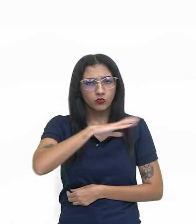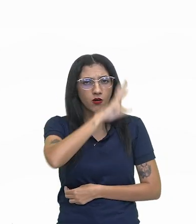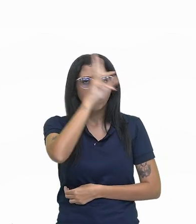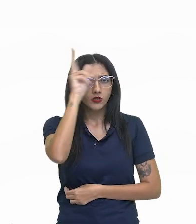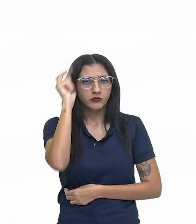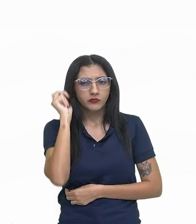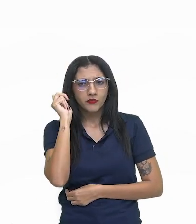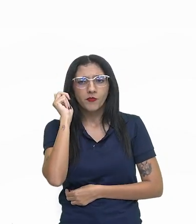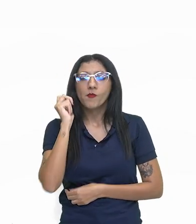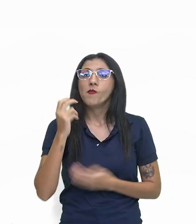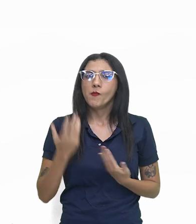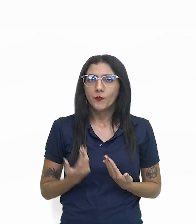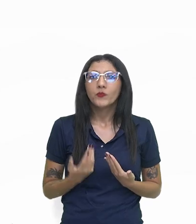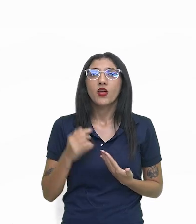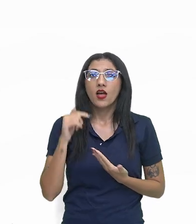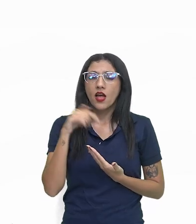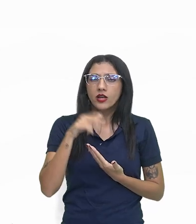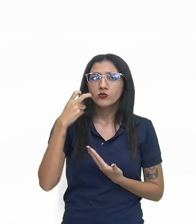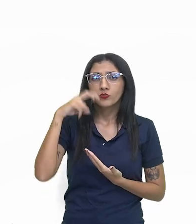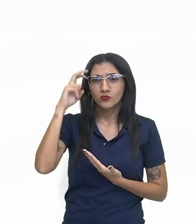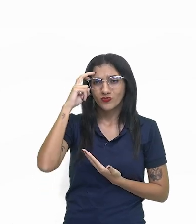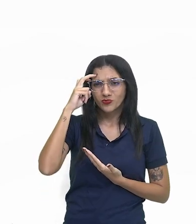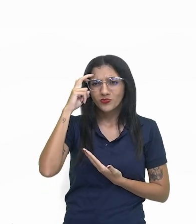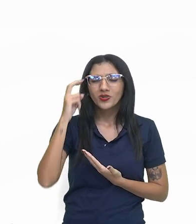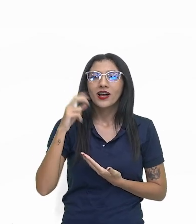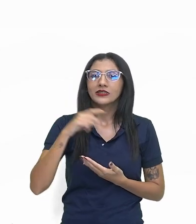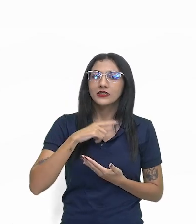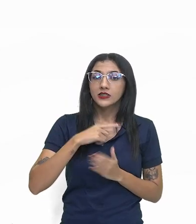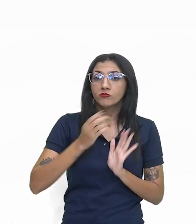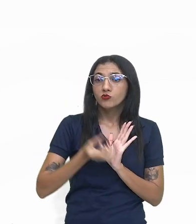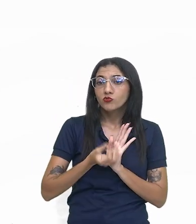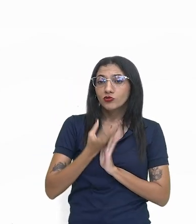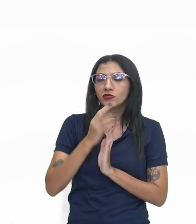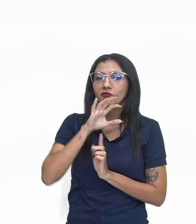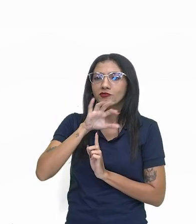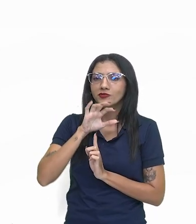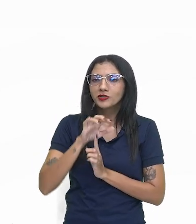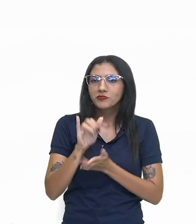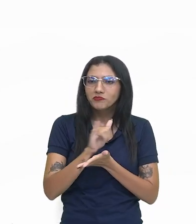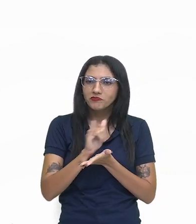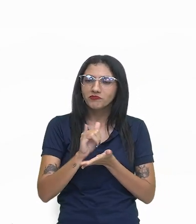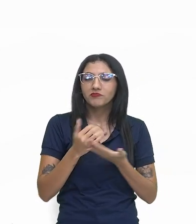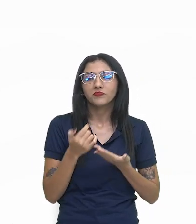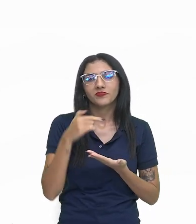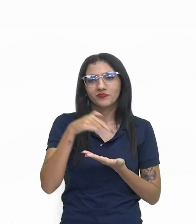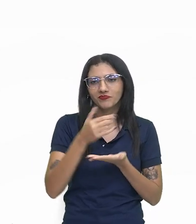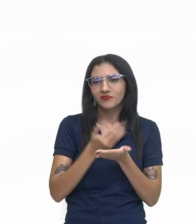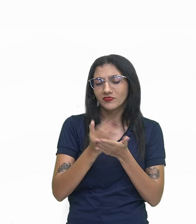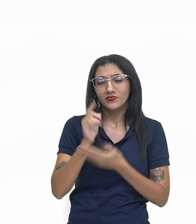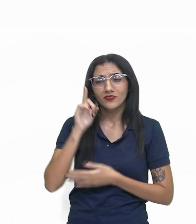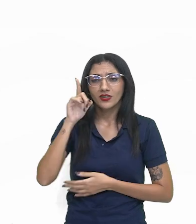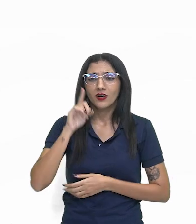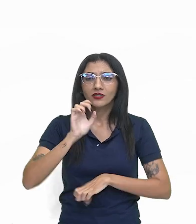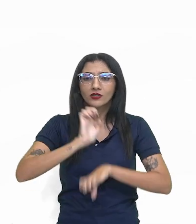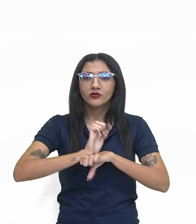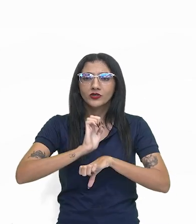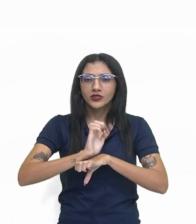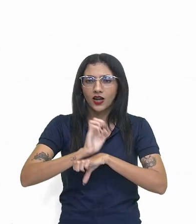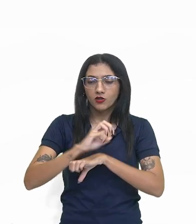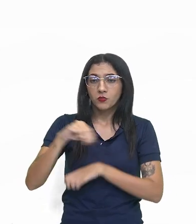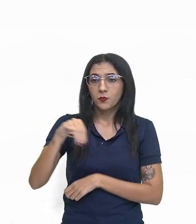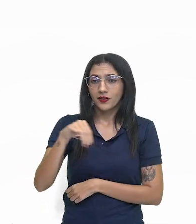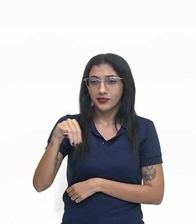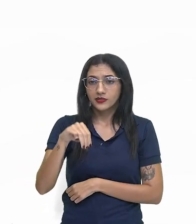Justamente porque o Bumba Meu Boi é que deu origem ao boi bumbá. Começou lá no Maranhão, né, e foi se expandindo aí